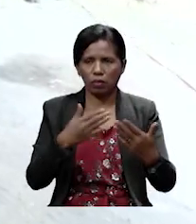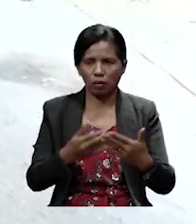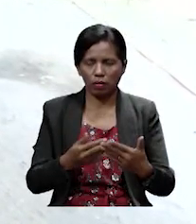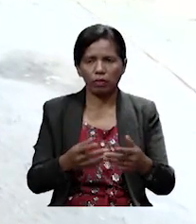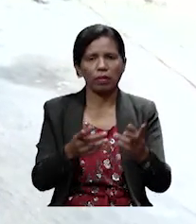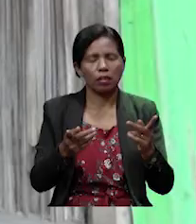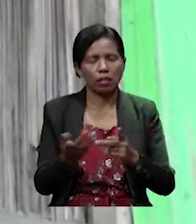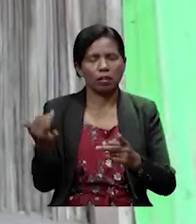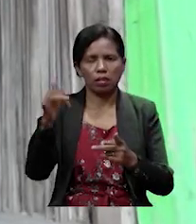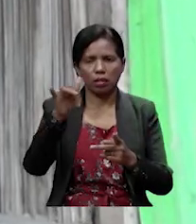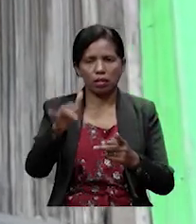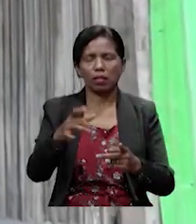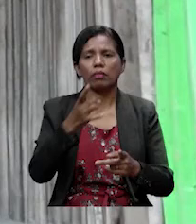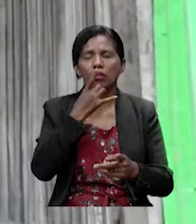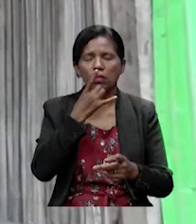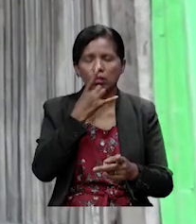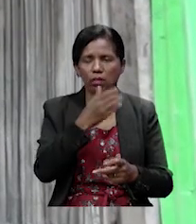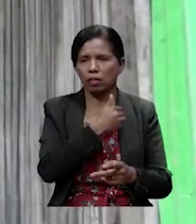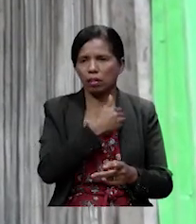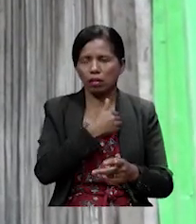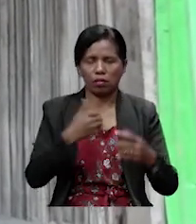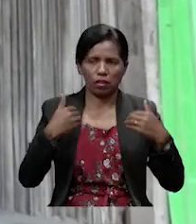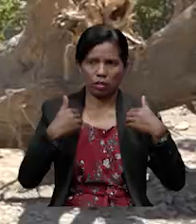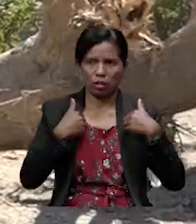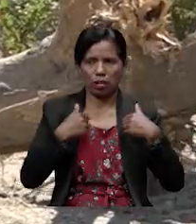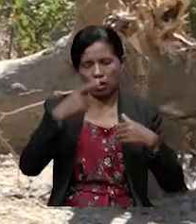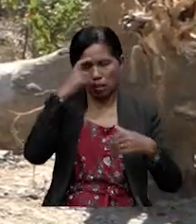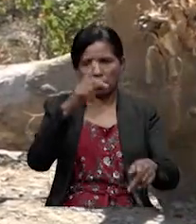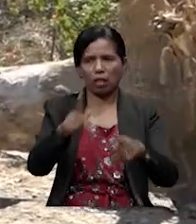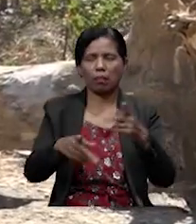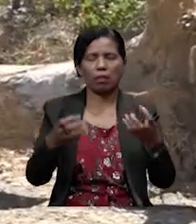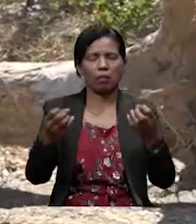nebe eletricidade sida utama, tamba to agora população barak se